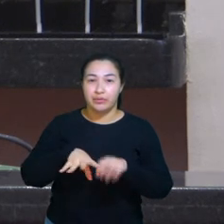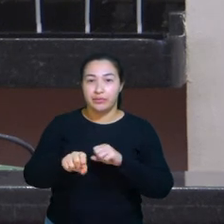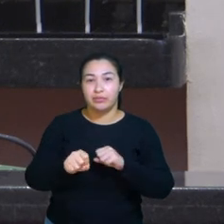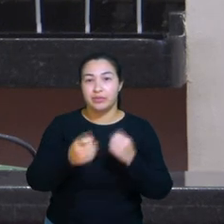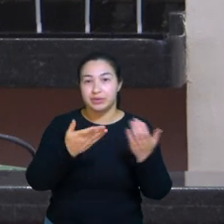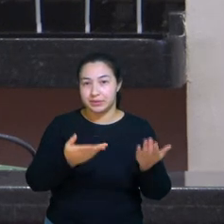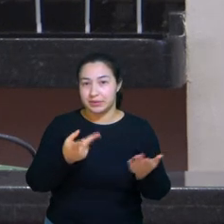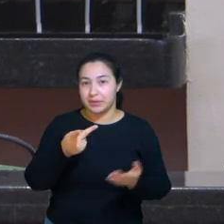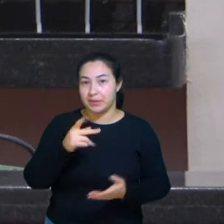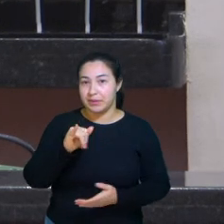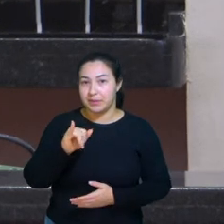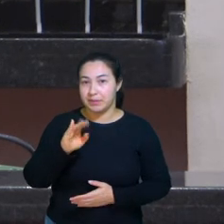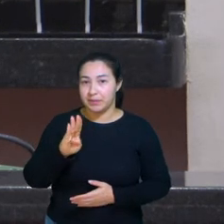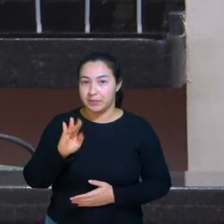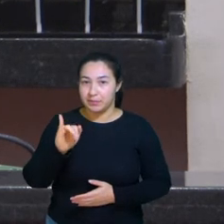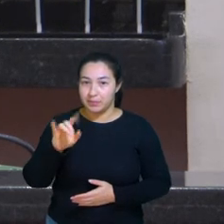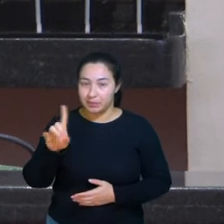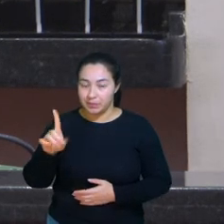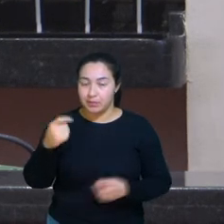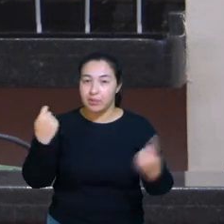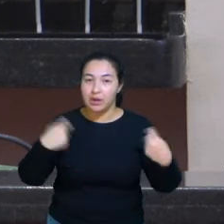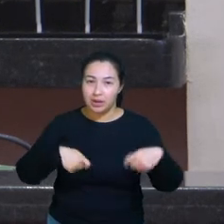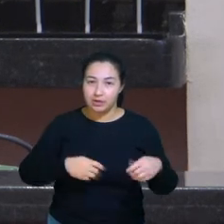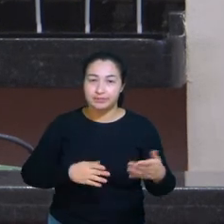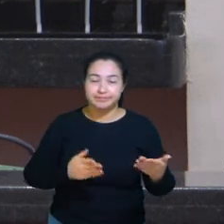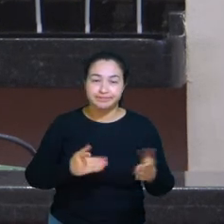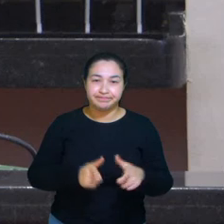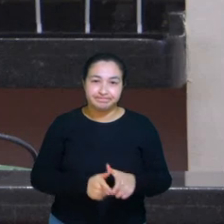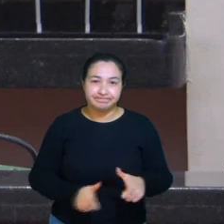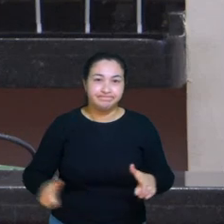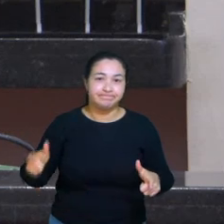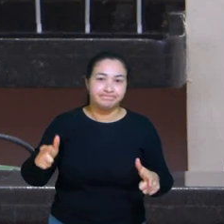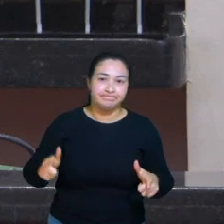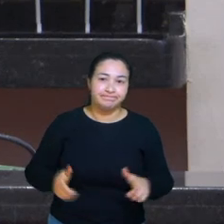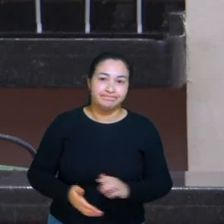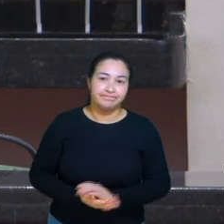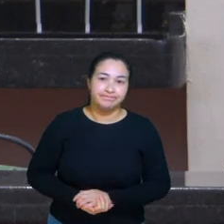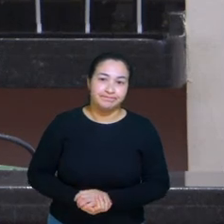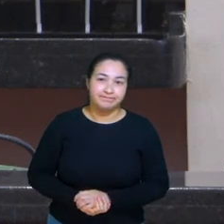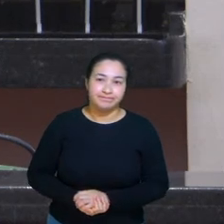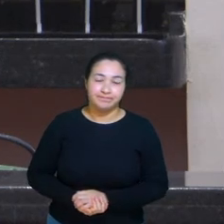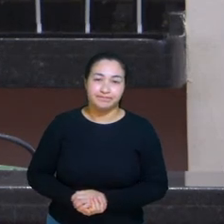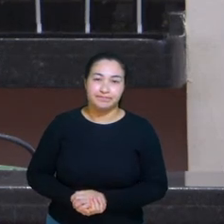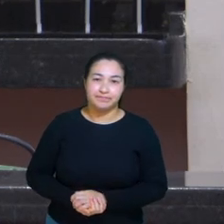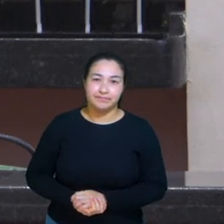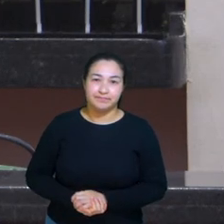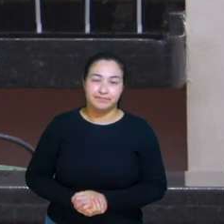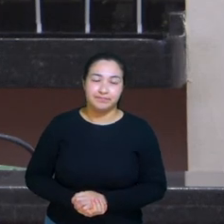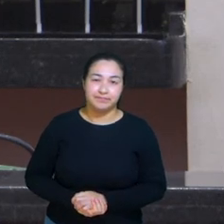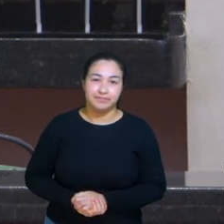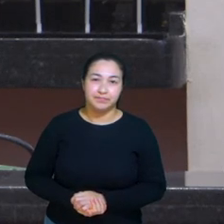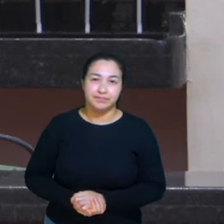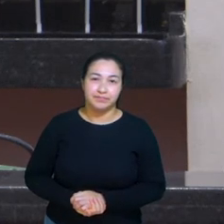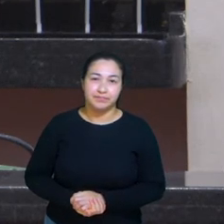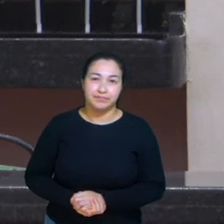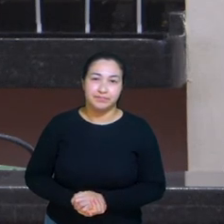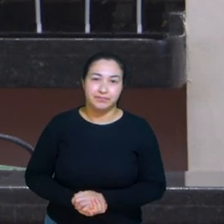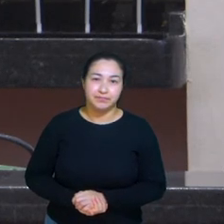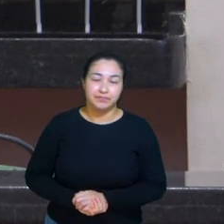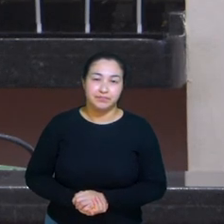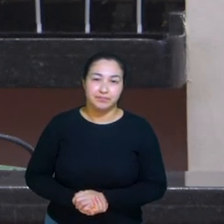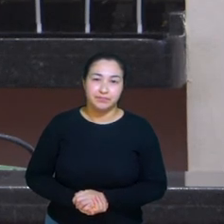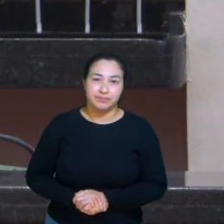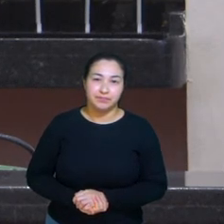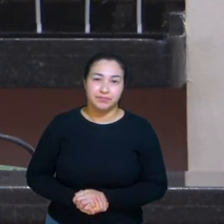ações precisam continuar e ser ampliadas eh Nós também temos e eu acho que aí essa é uma